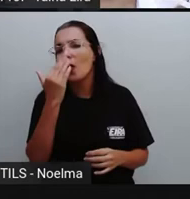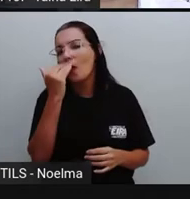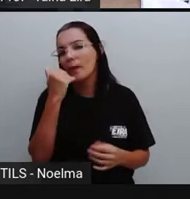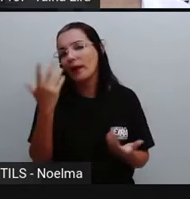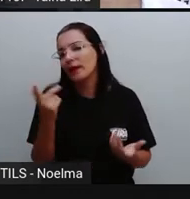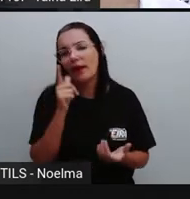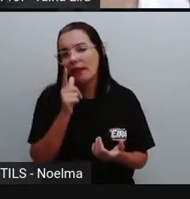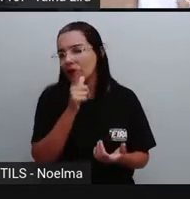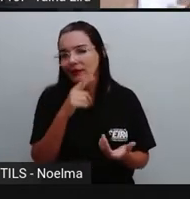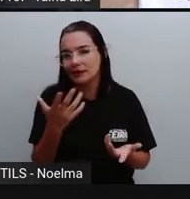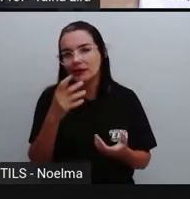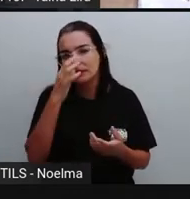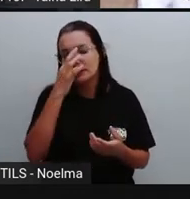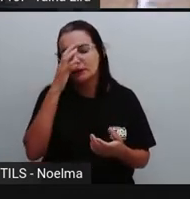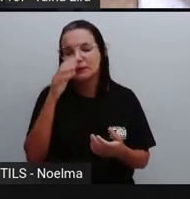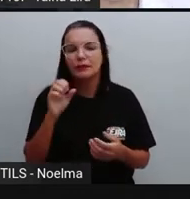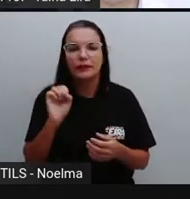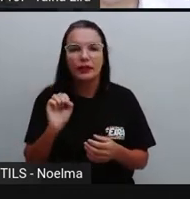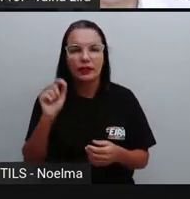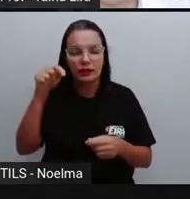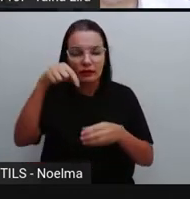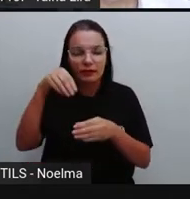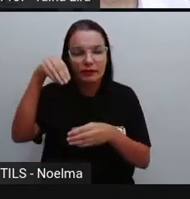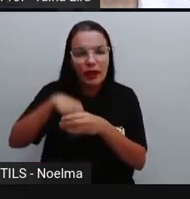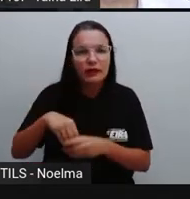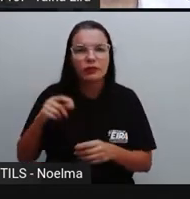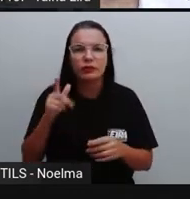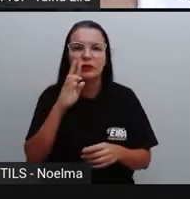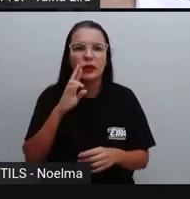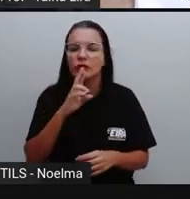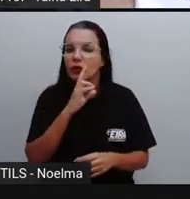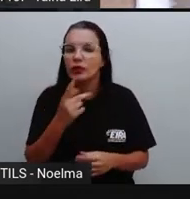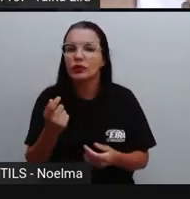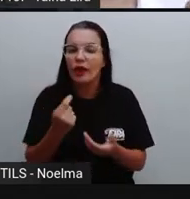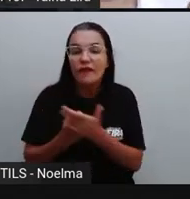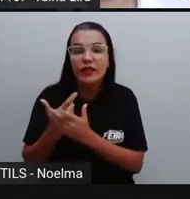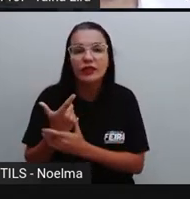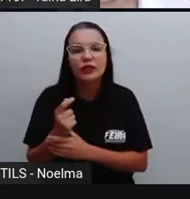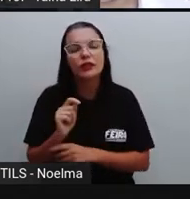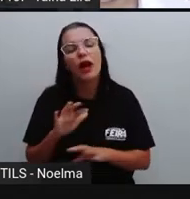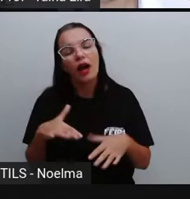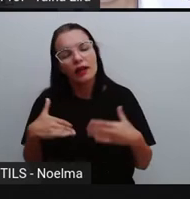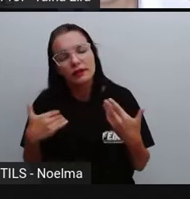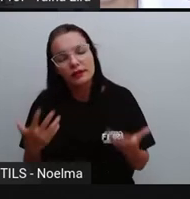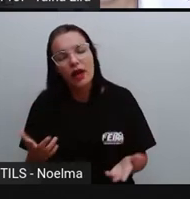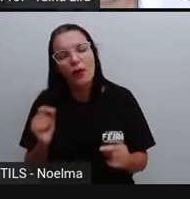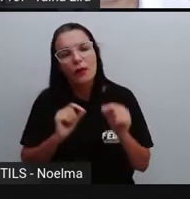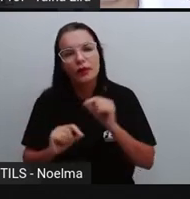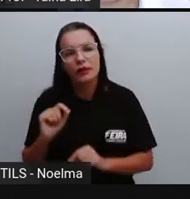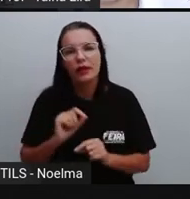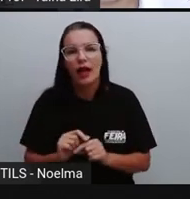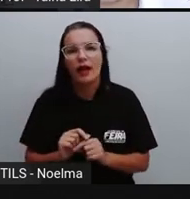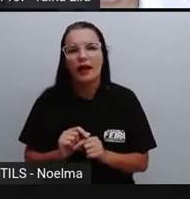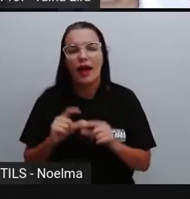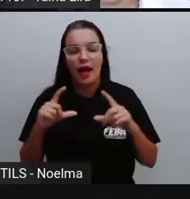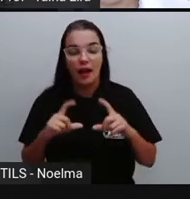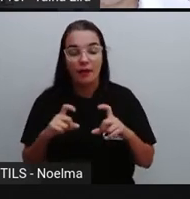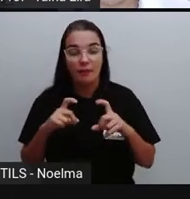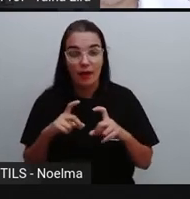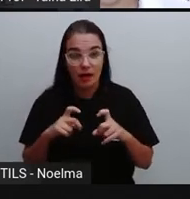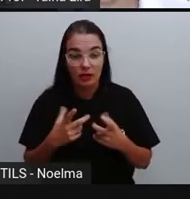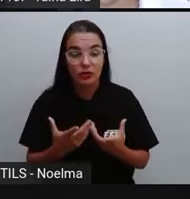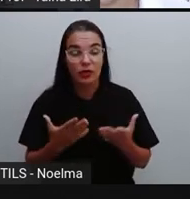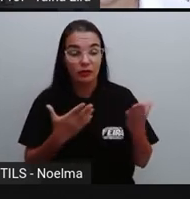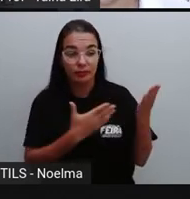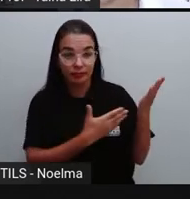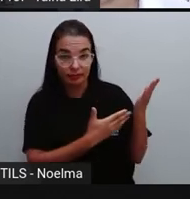dos pratos que são vendidos naquele restaurante. Então, aquela imagem,